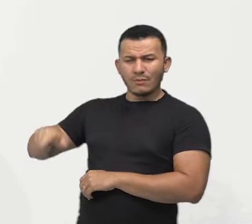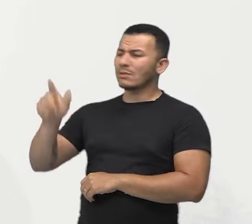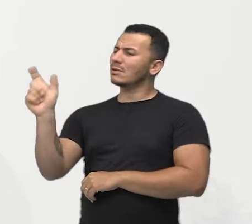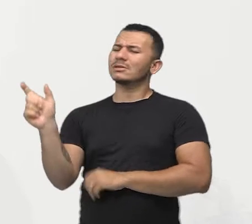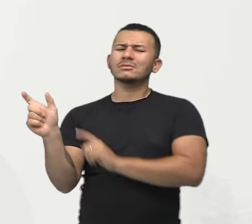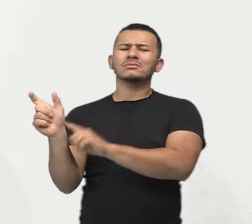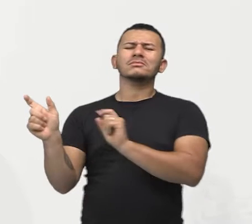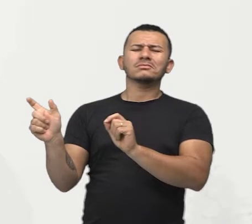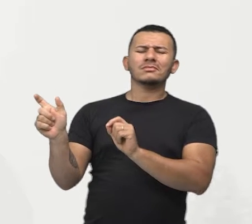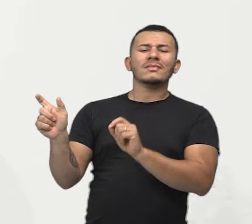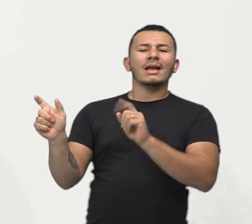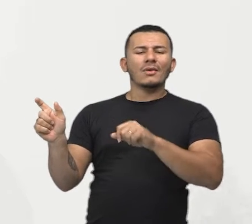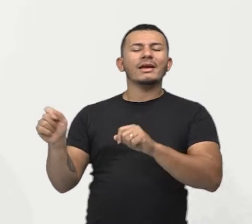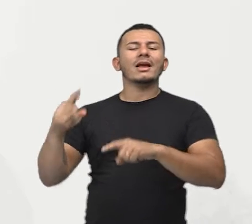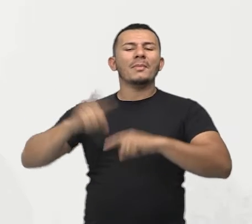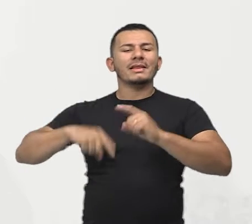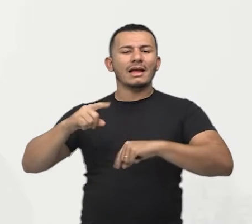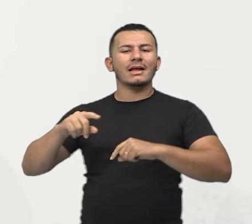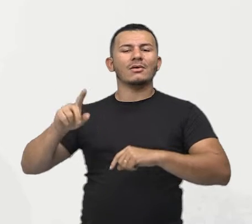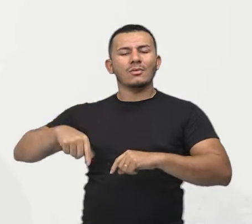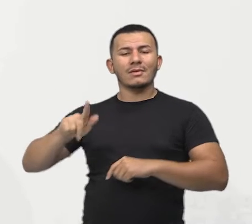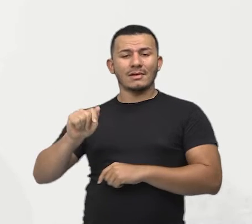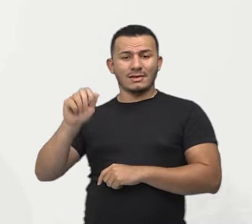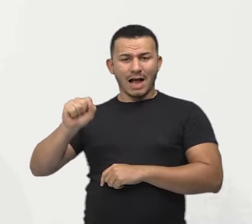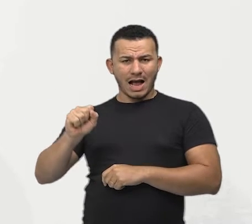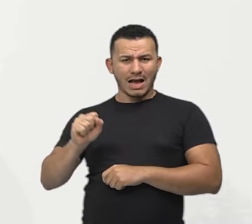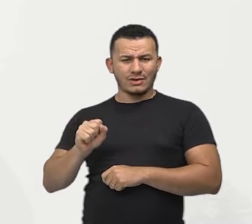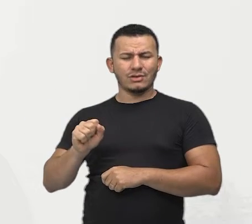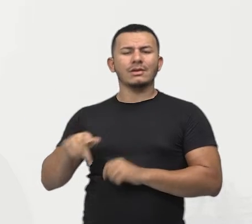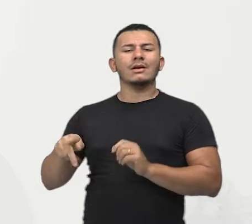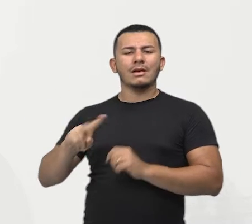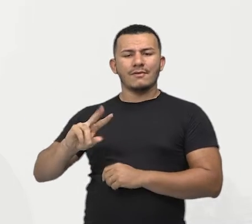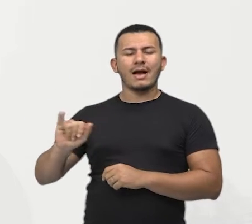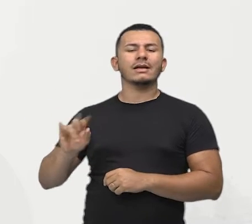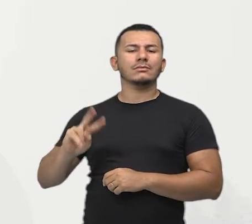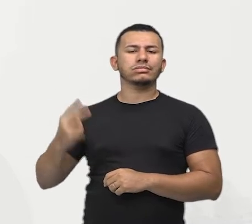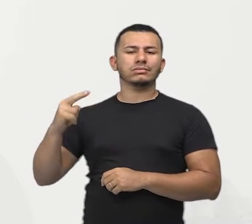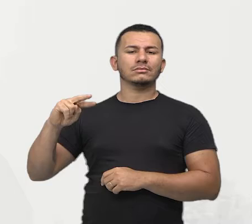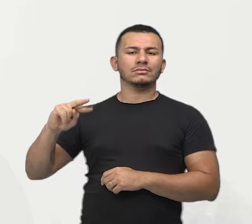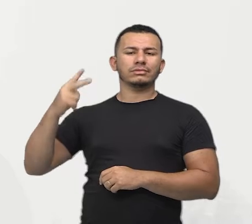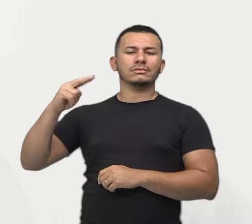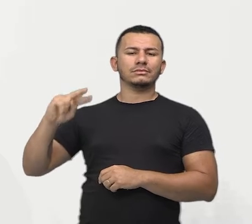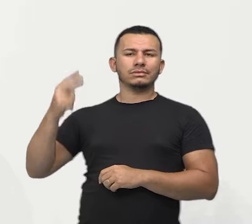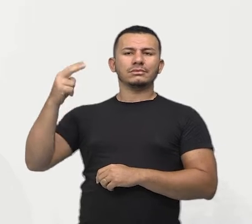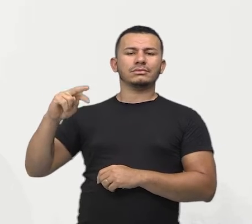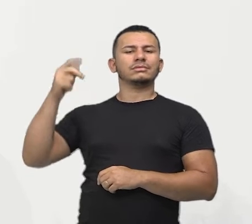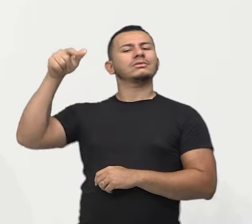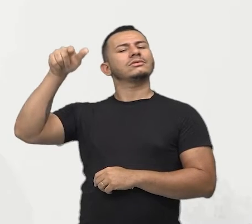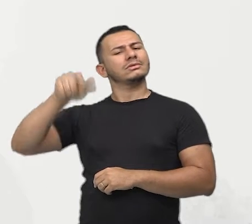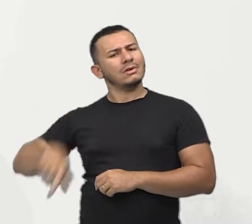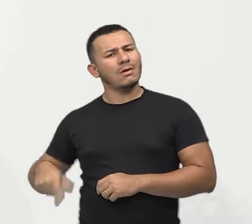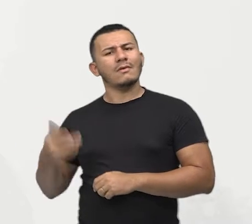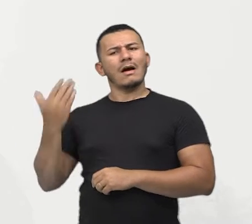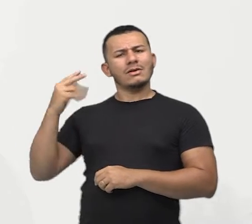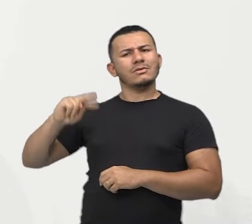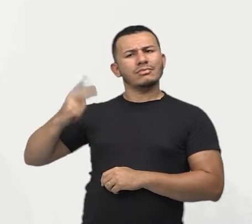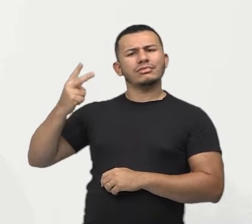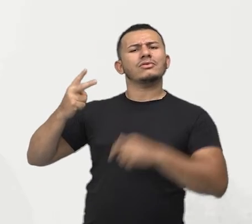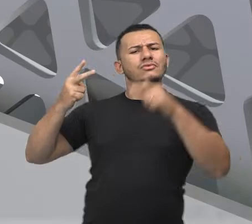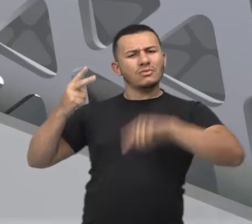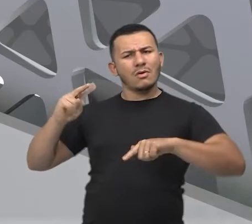que este produto vem aumentando gradativamente de preço. Então, ele aumentou mais uma vez o seu